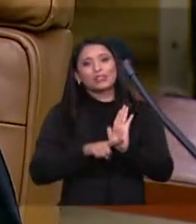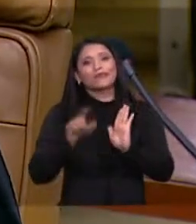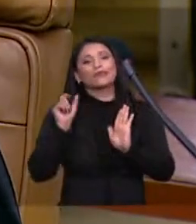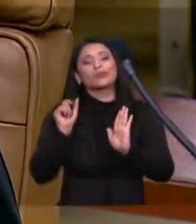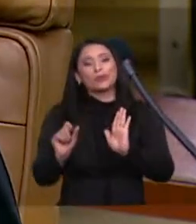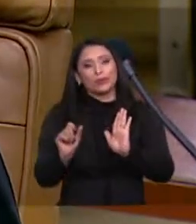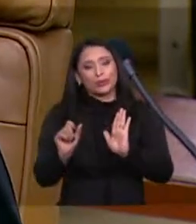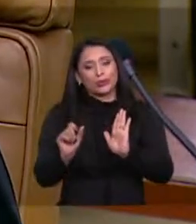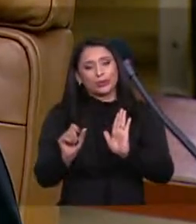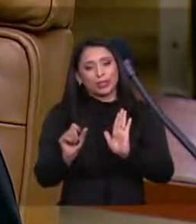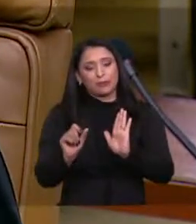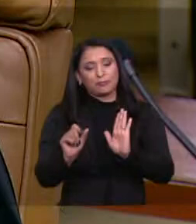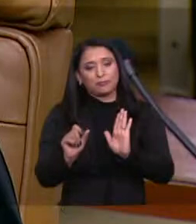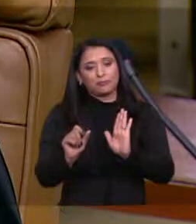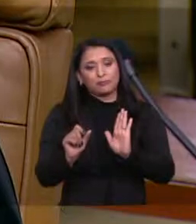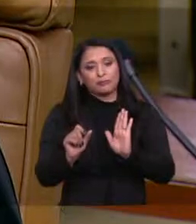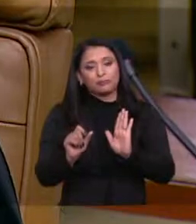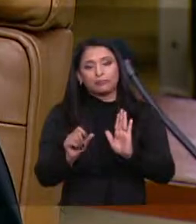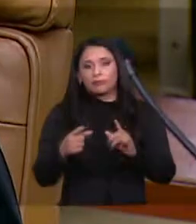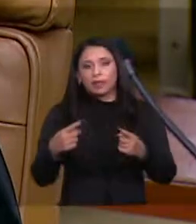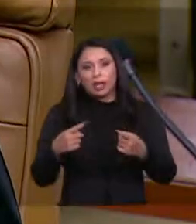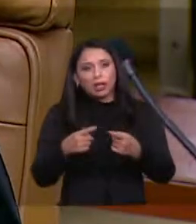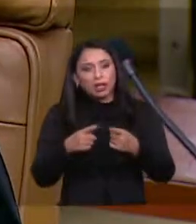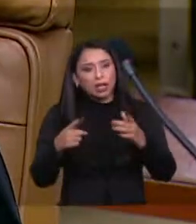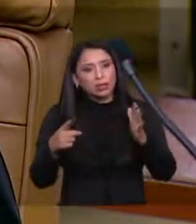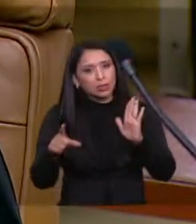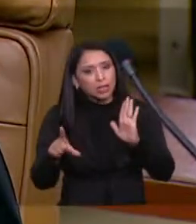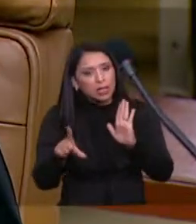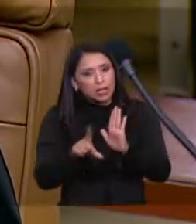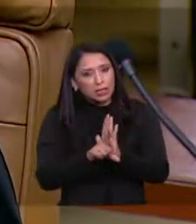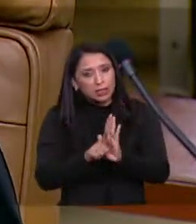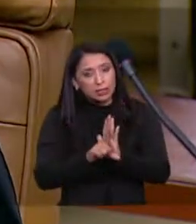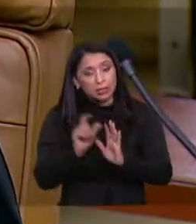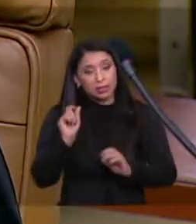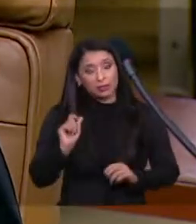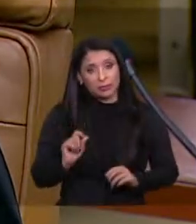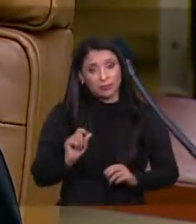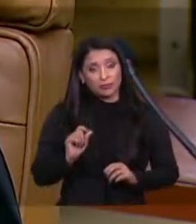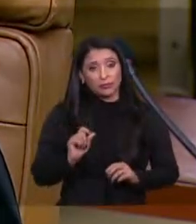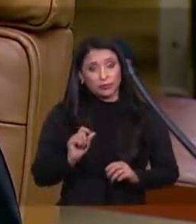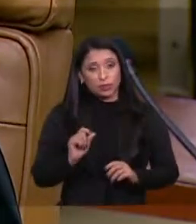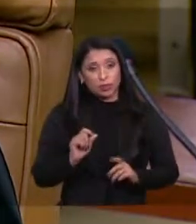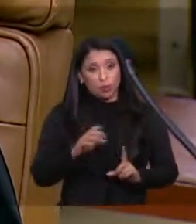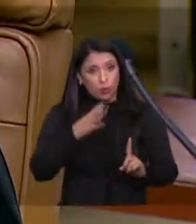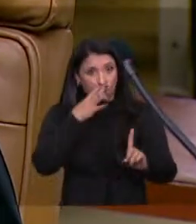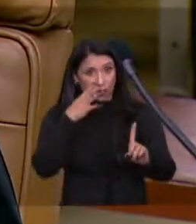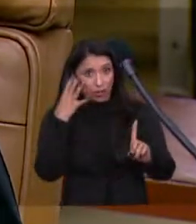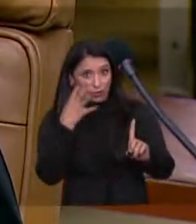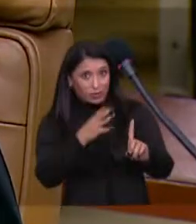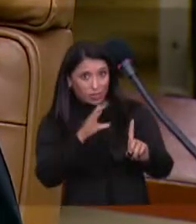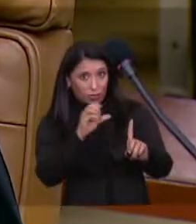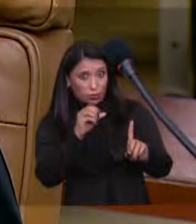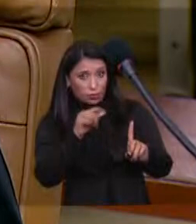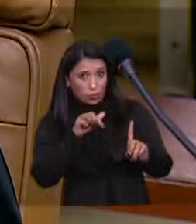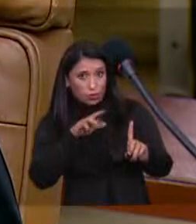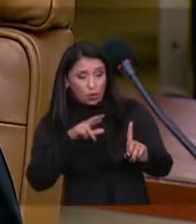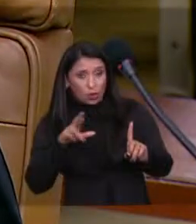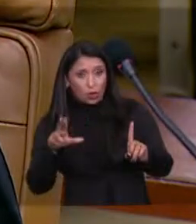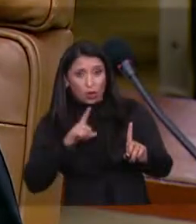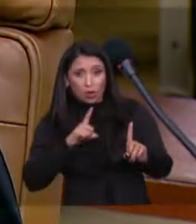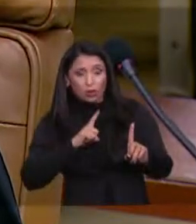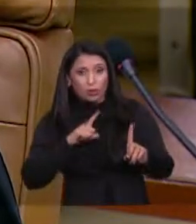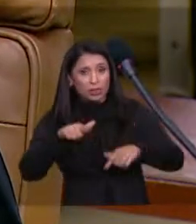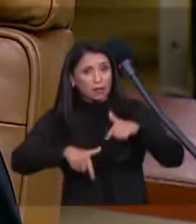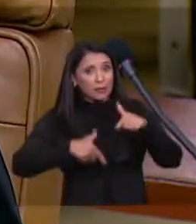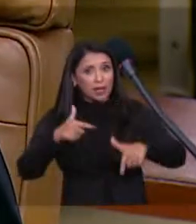que direito à capacidade de compreensão de ilicitude do fato a circunstância de o acusado ser pessoa de Longa